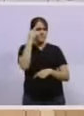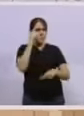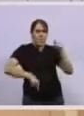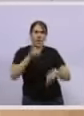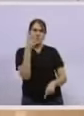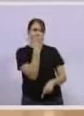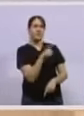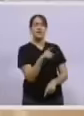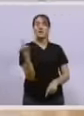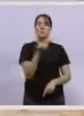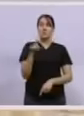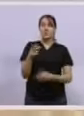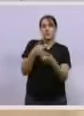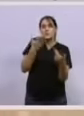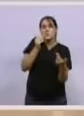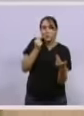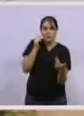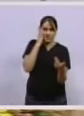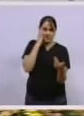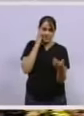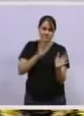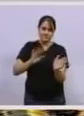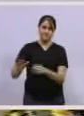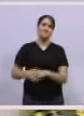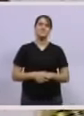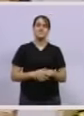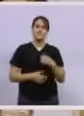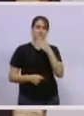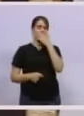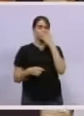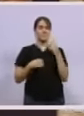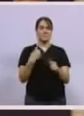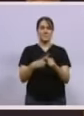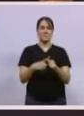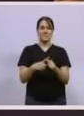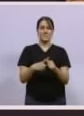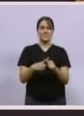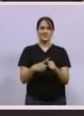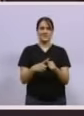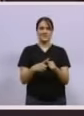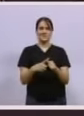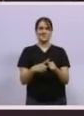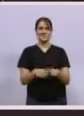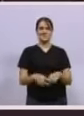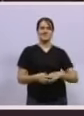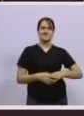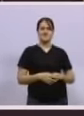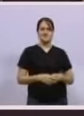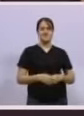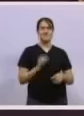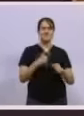mesmo. Sofrimentos agudos que nós já passamos nessa vida. Uma vez eu com essa dona Ana, nós passamos uma época de